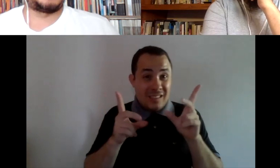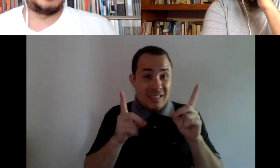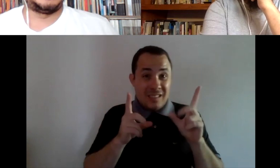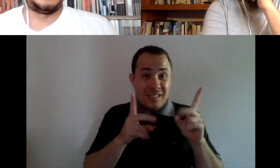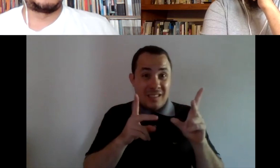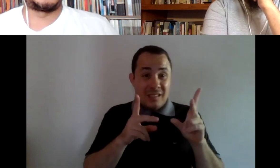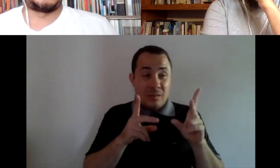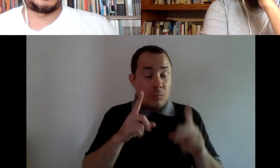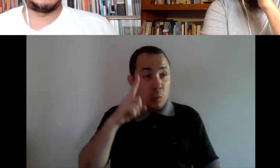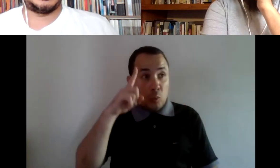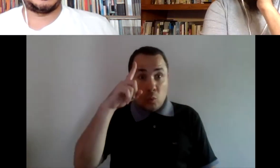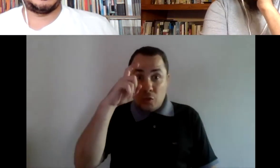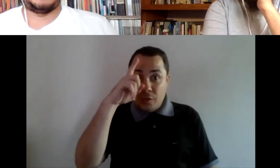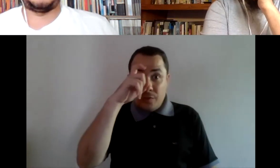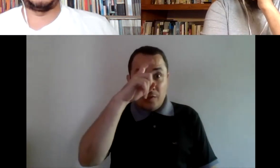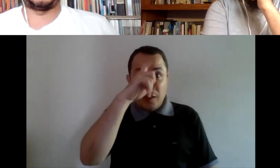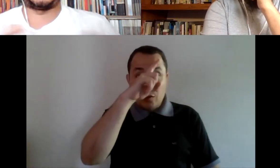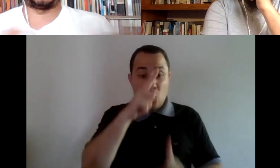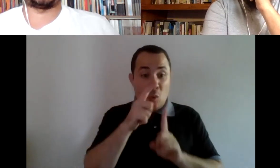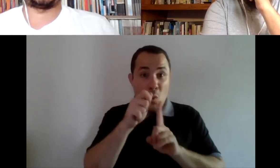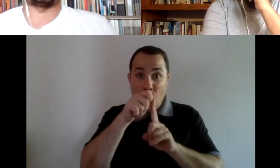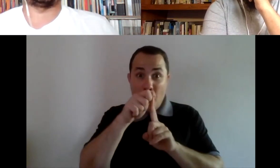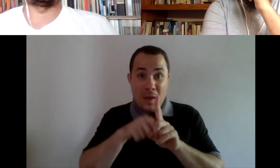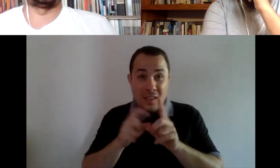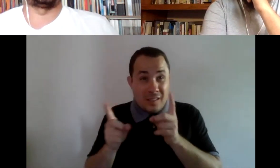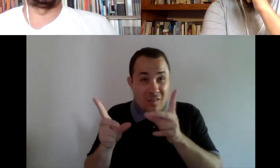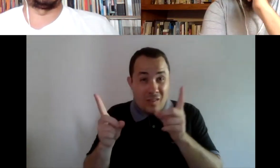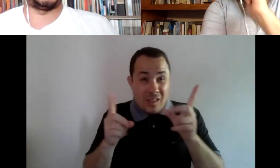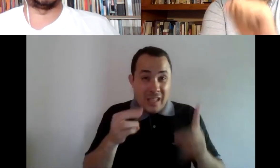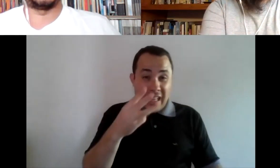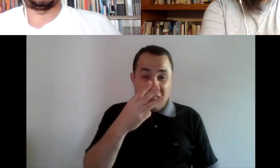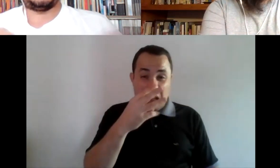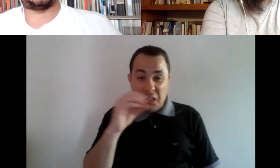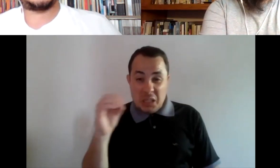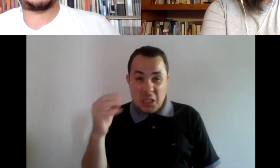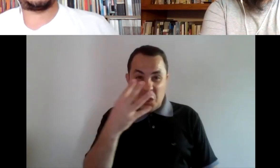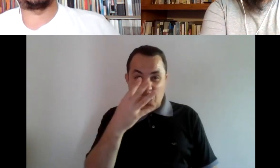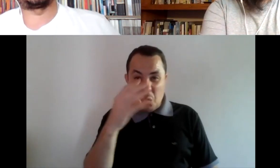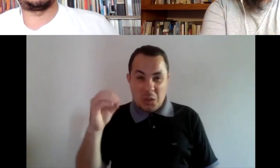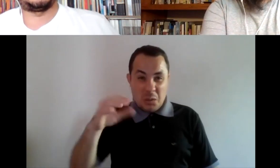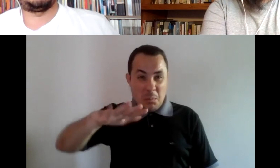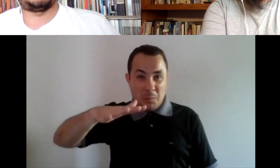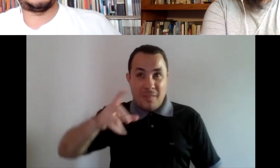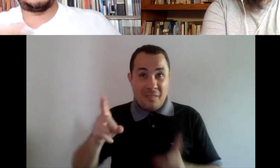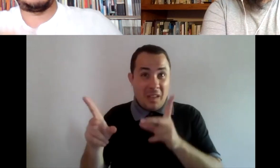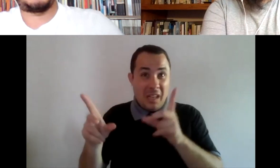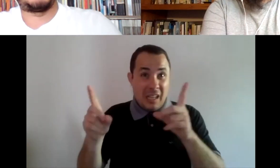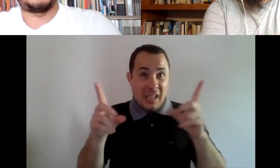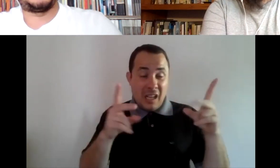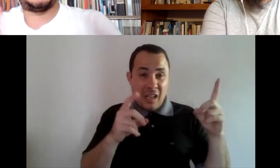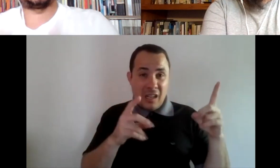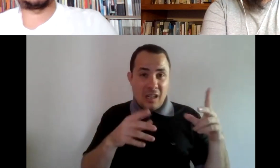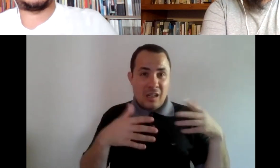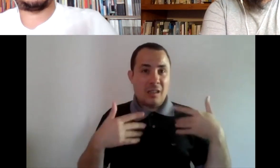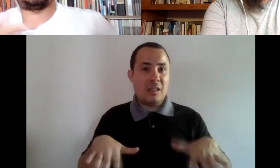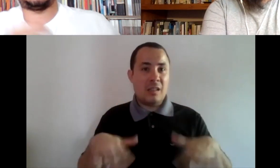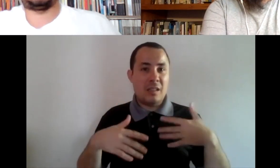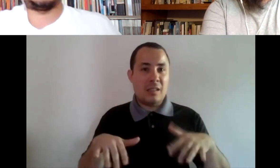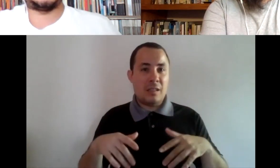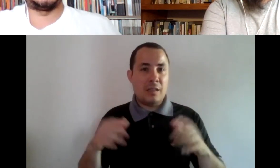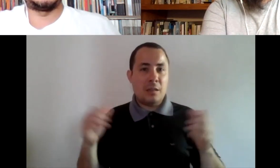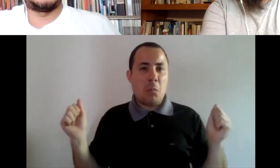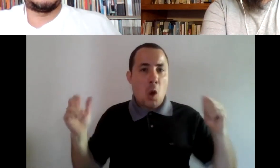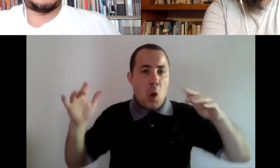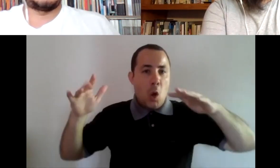pensar em livros de poesia. Ele vendia 300 a 400 livros por mês em saraus. Vendia mão a mão, ele editava